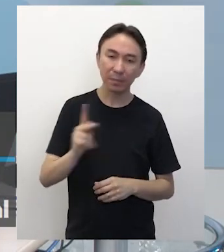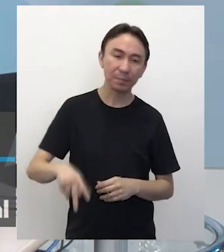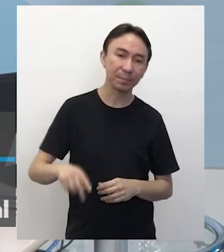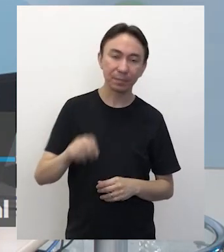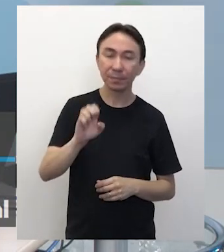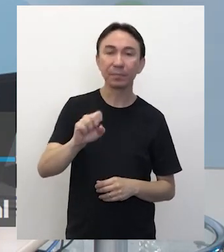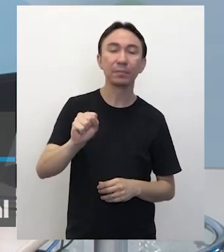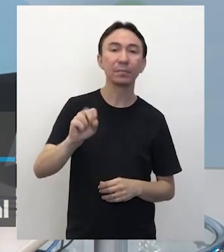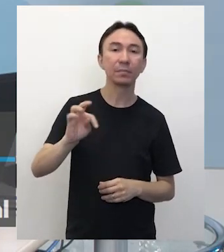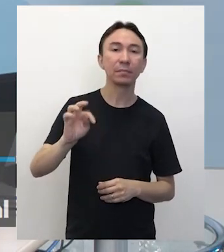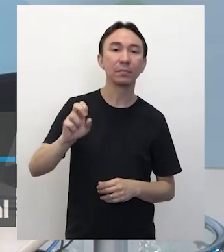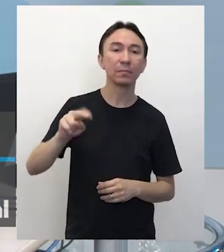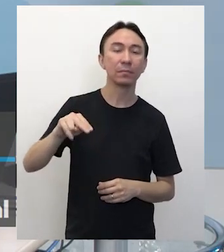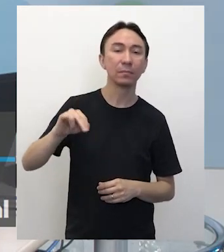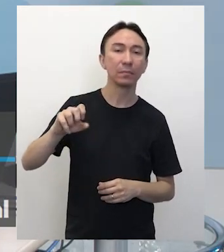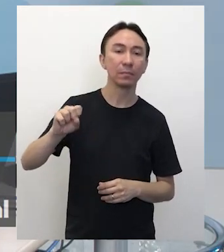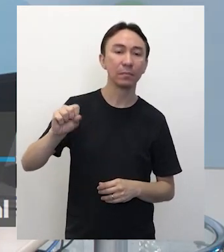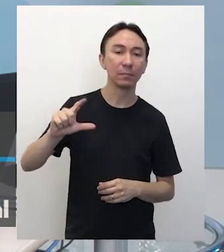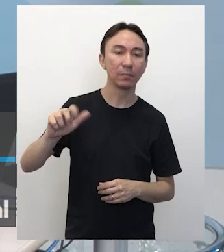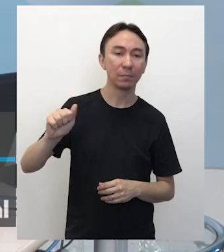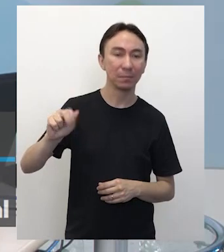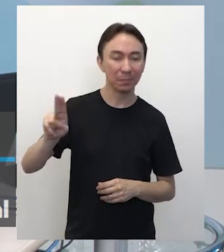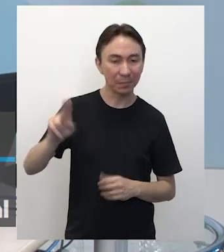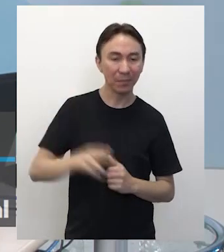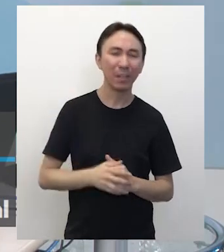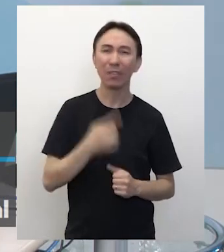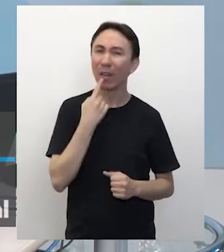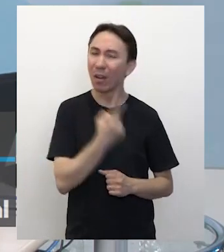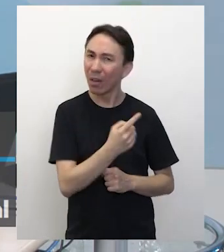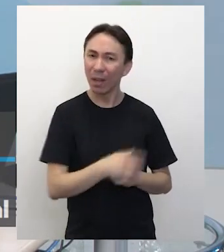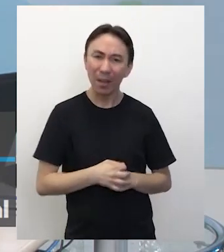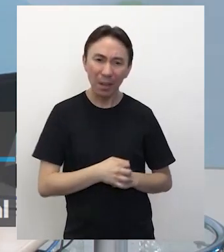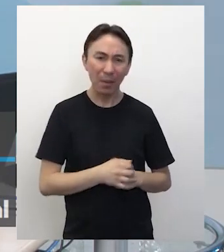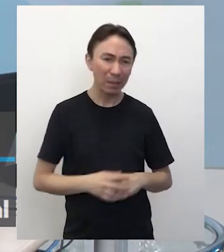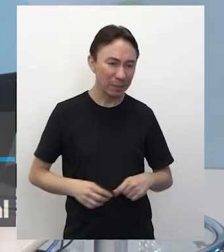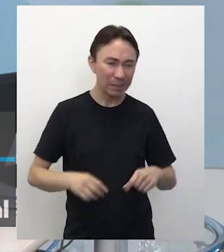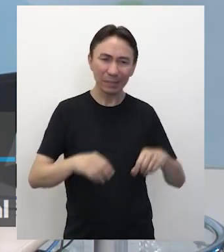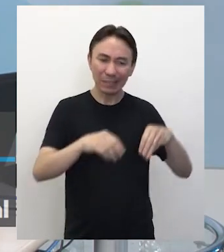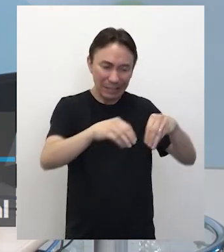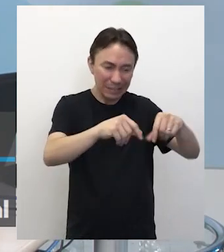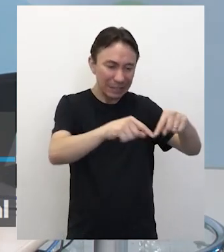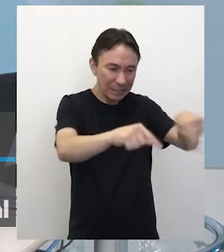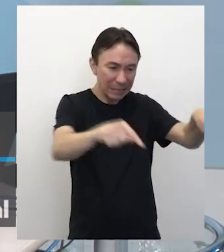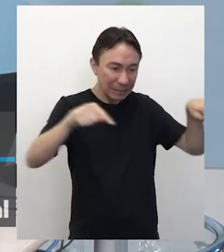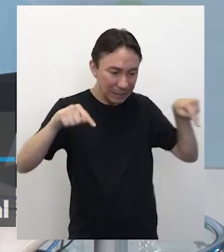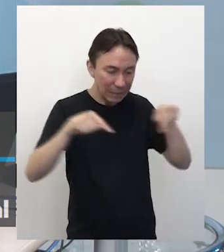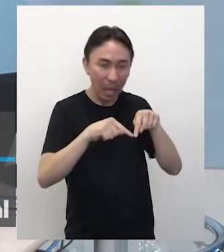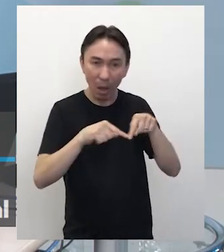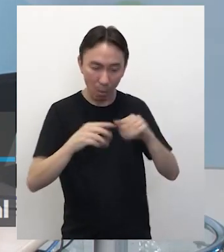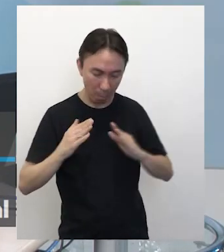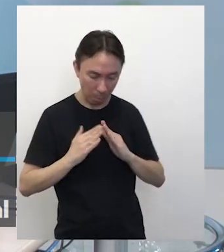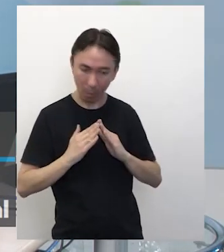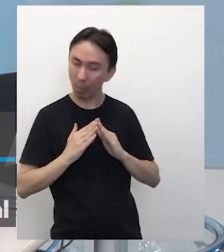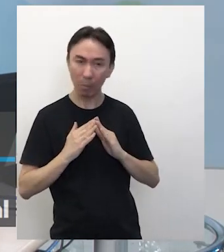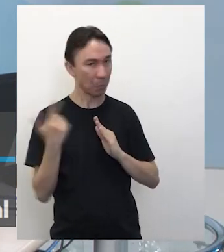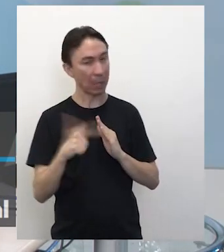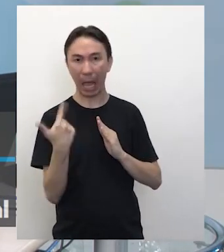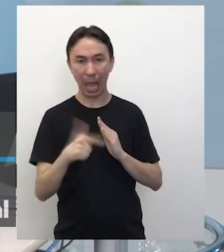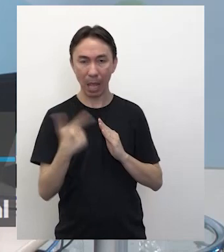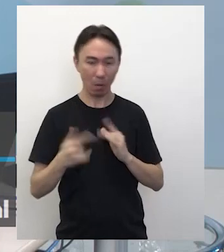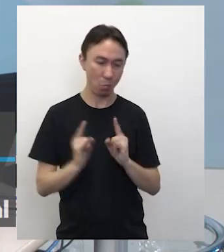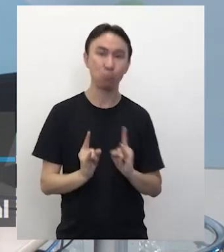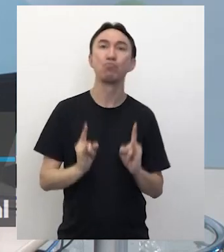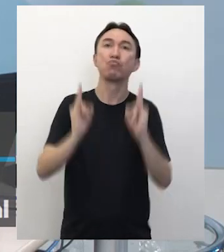Stanislau diz, eu não tenho quintal, moro em apartamento. Será que estamos falando de um quintal físico? Vamos dar uma olhada aqui. A professora